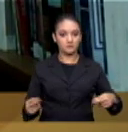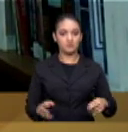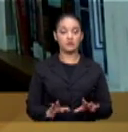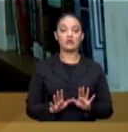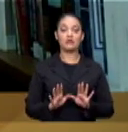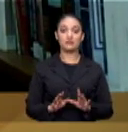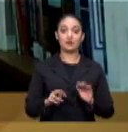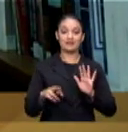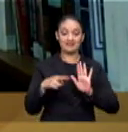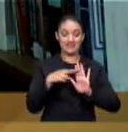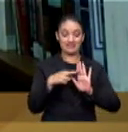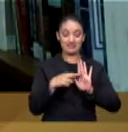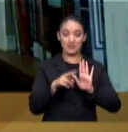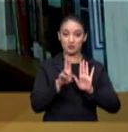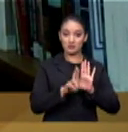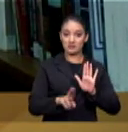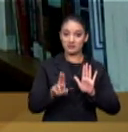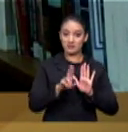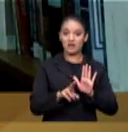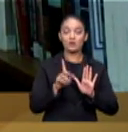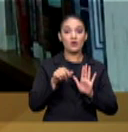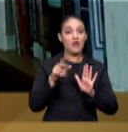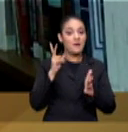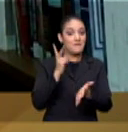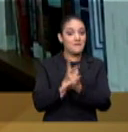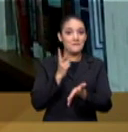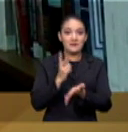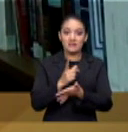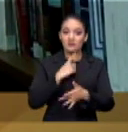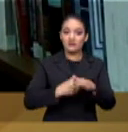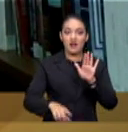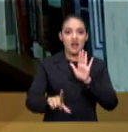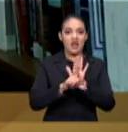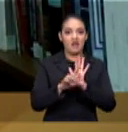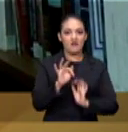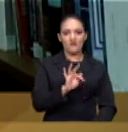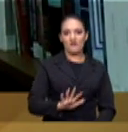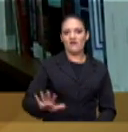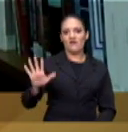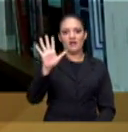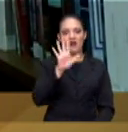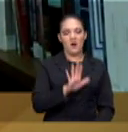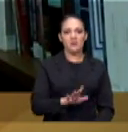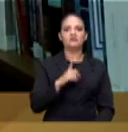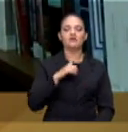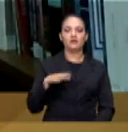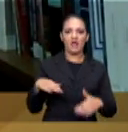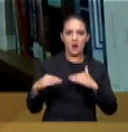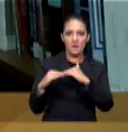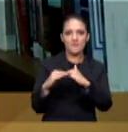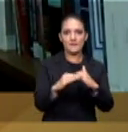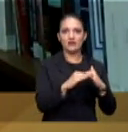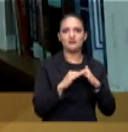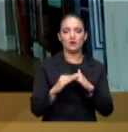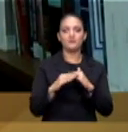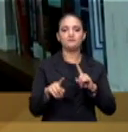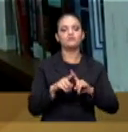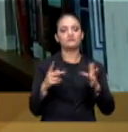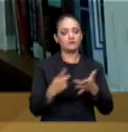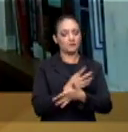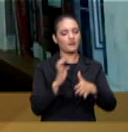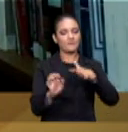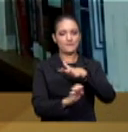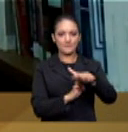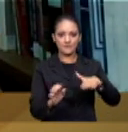os parâmetros utilizados são os disponíveis na legislação federal, aplicáveis também às autarquias e fundações